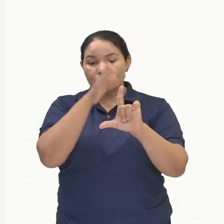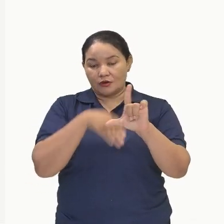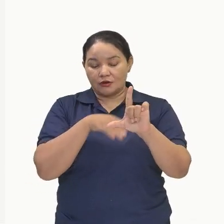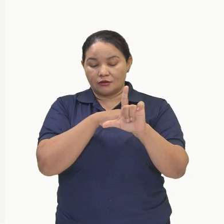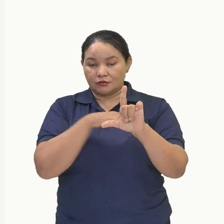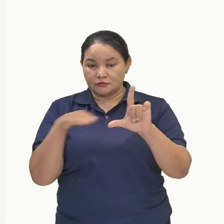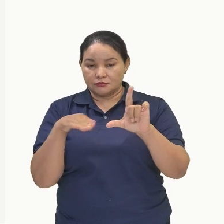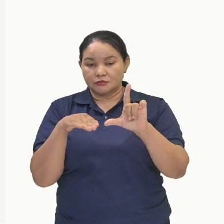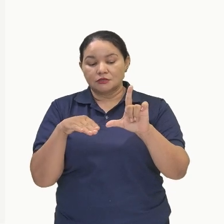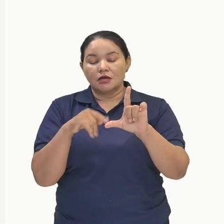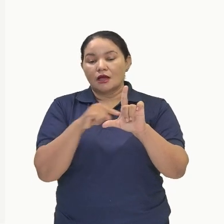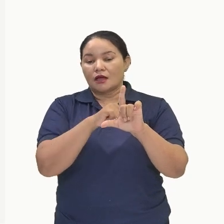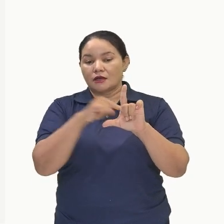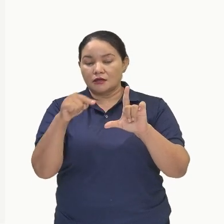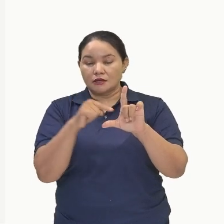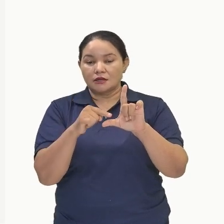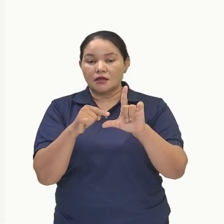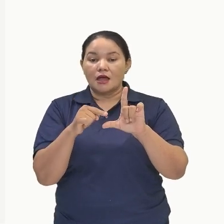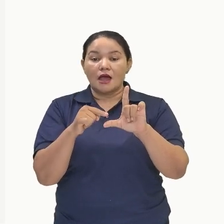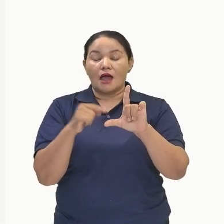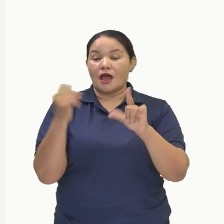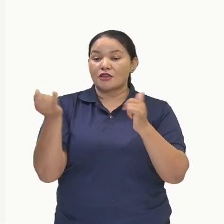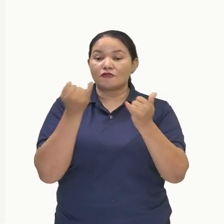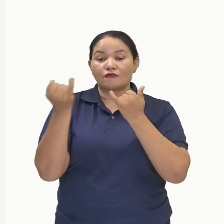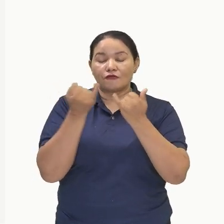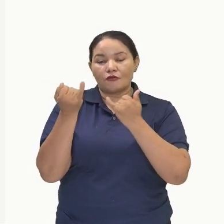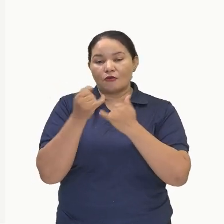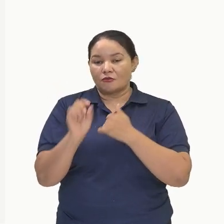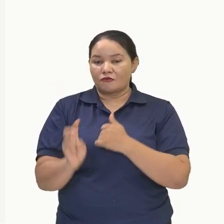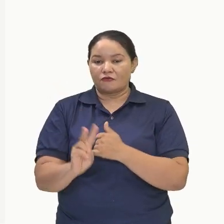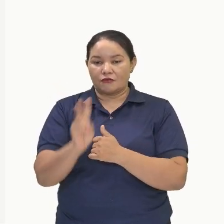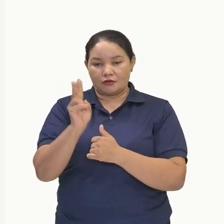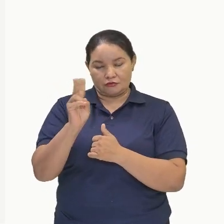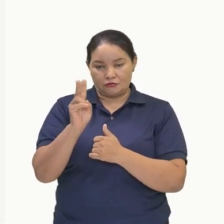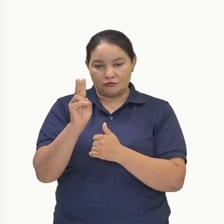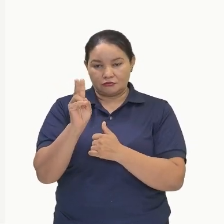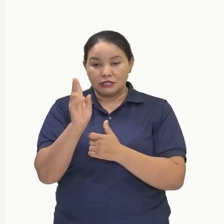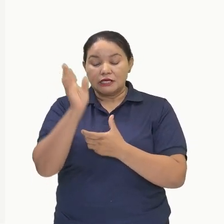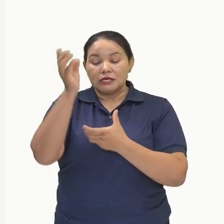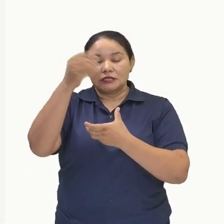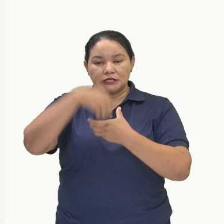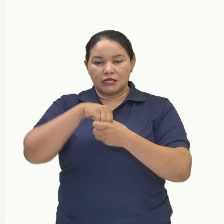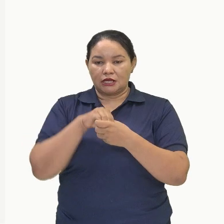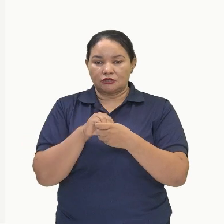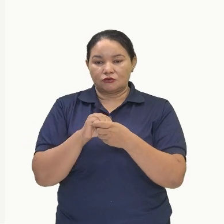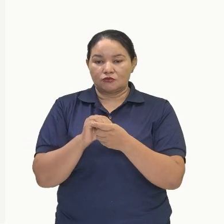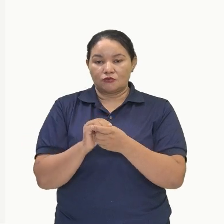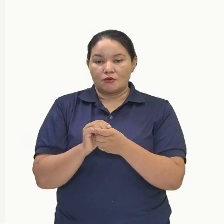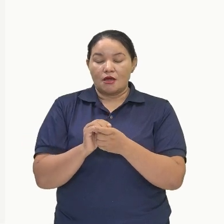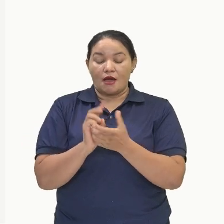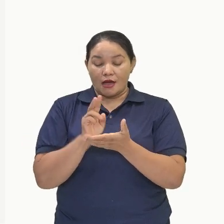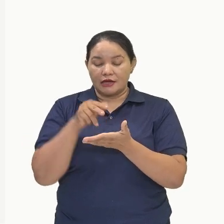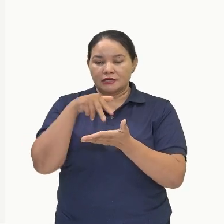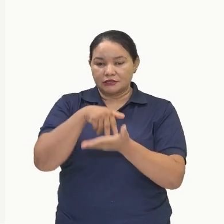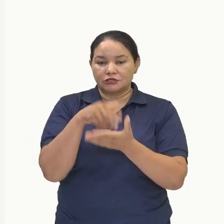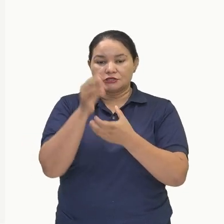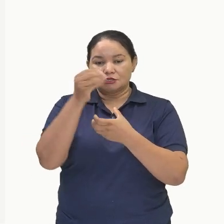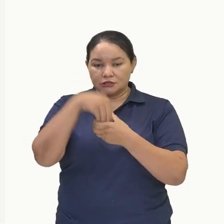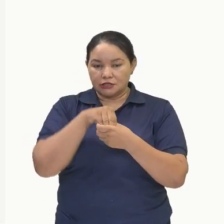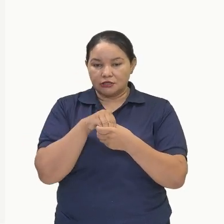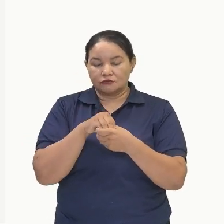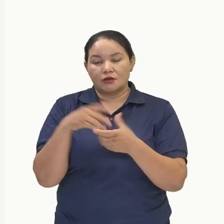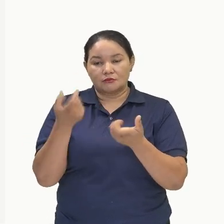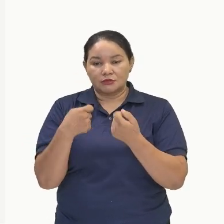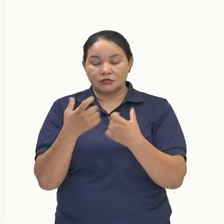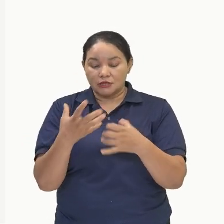os valores da sua resistência interna. Pessoal, para mim descobrir a resistência interna, basta que eu calcule o